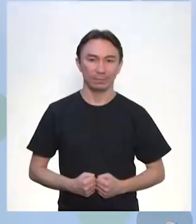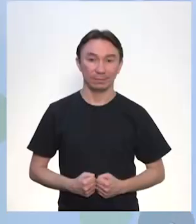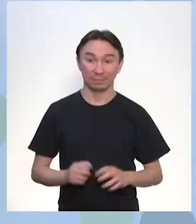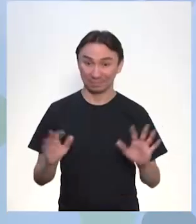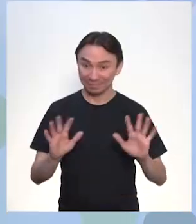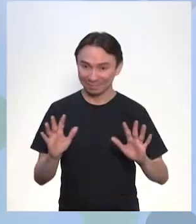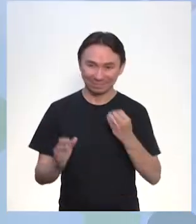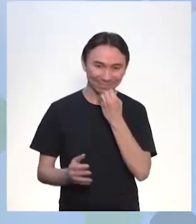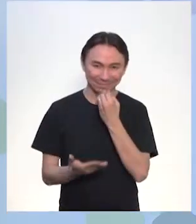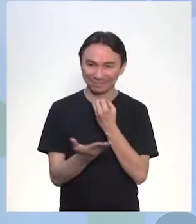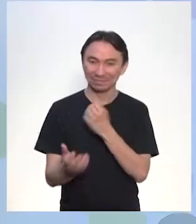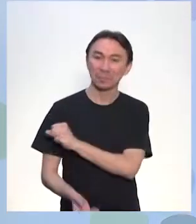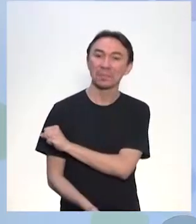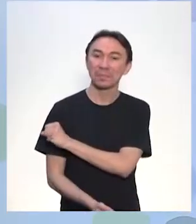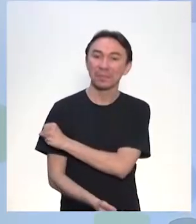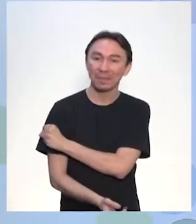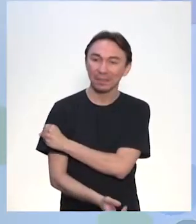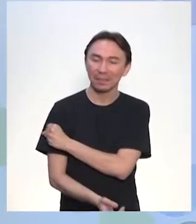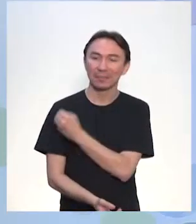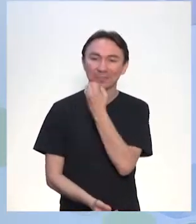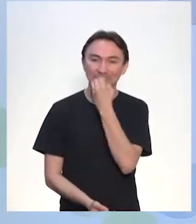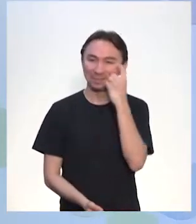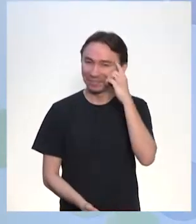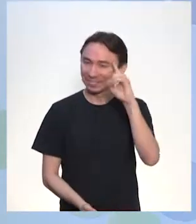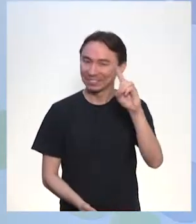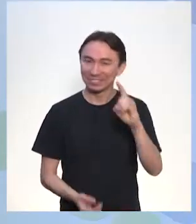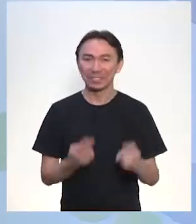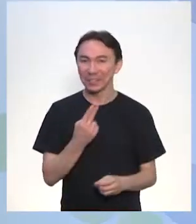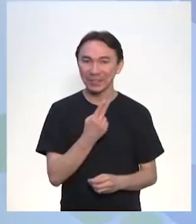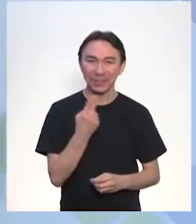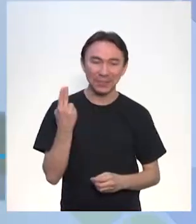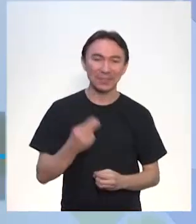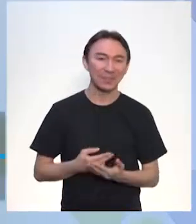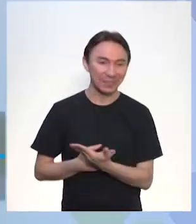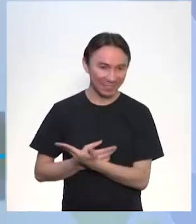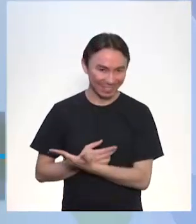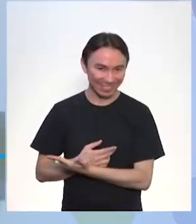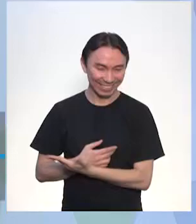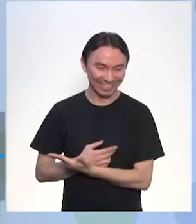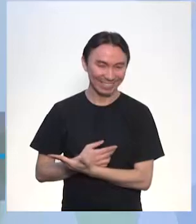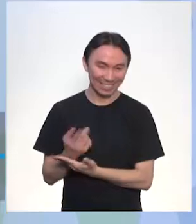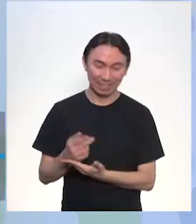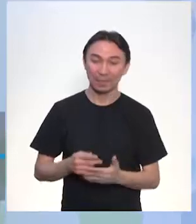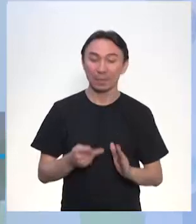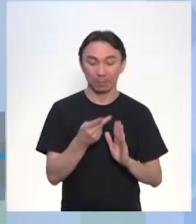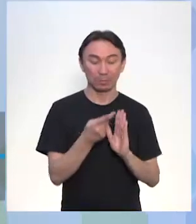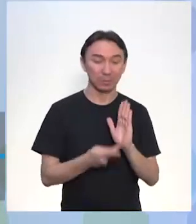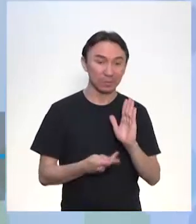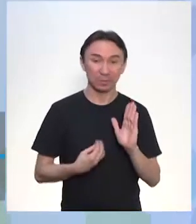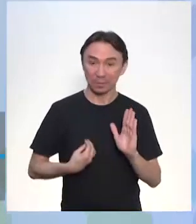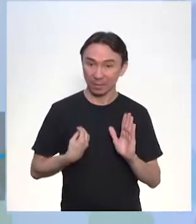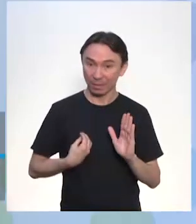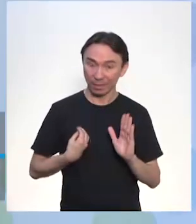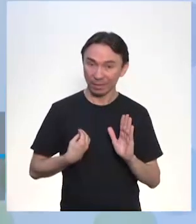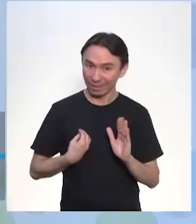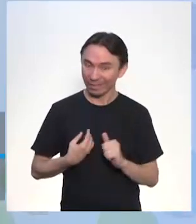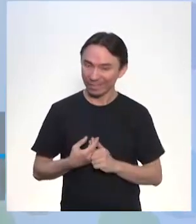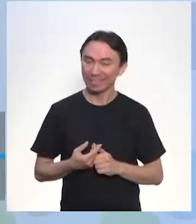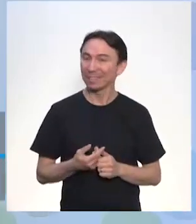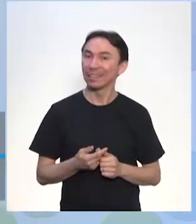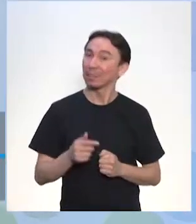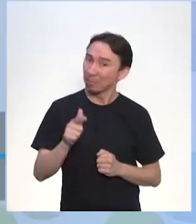Olá, alunos do oitavo ano, muito bom dia. Eu sou a professora Luanda, de Projeto de Vida, e estamos começando mais uma